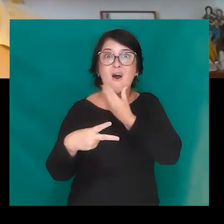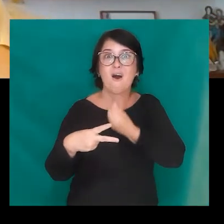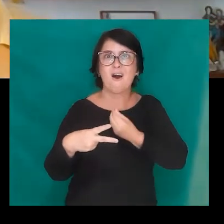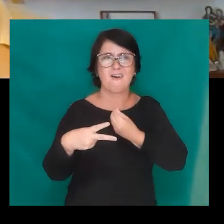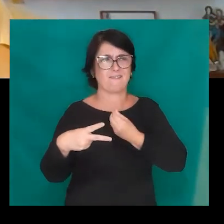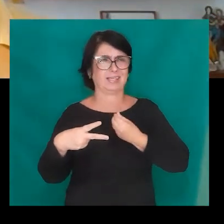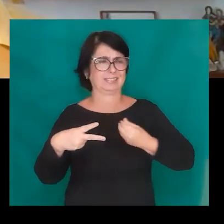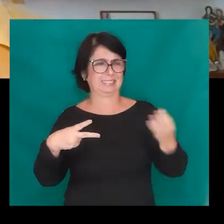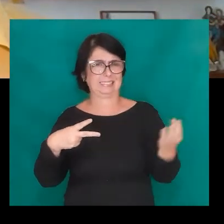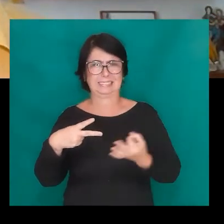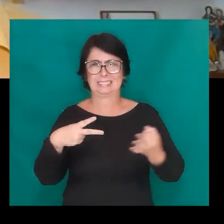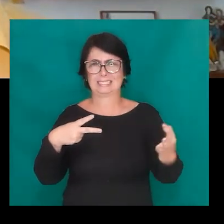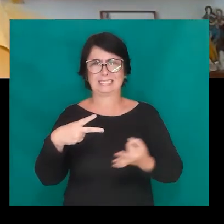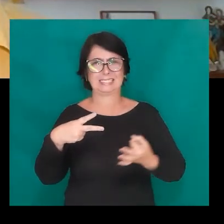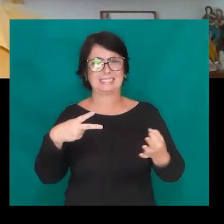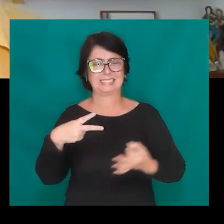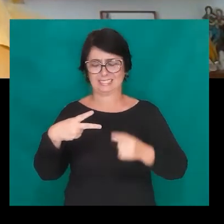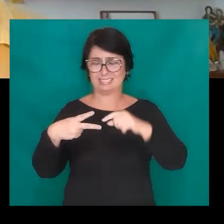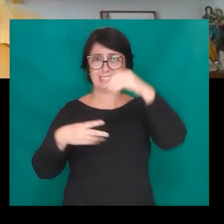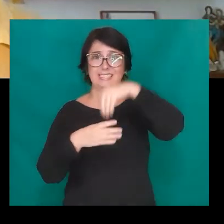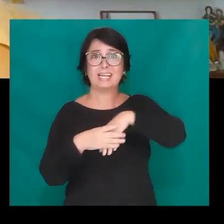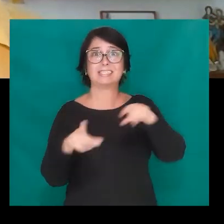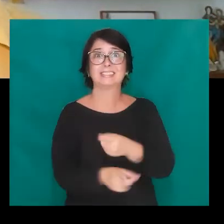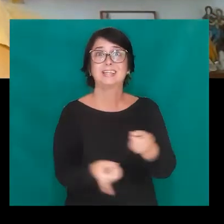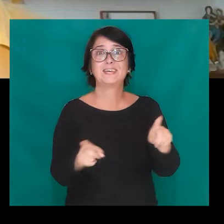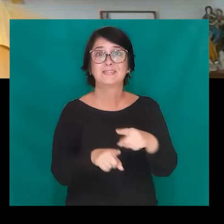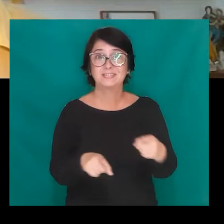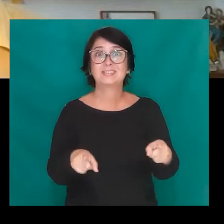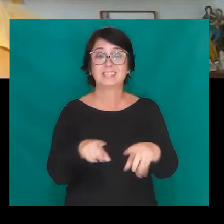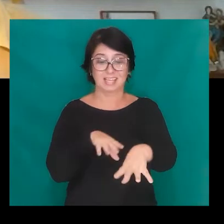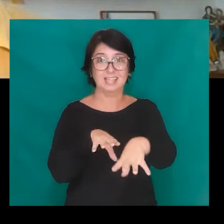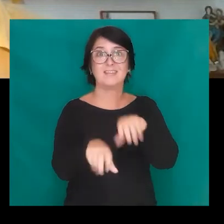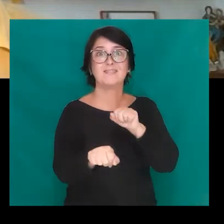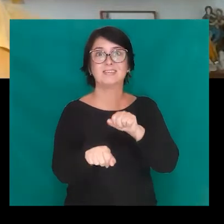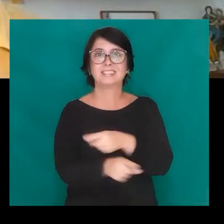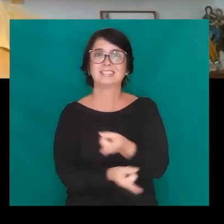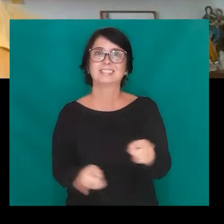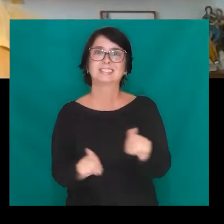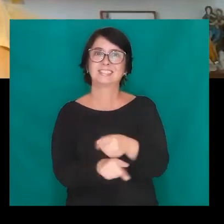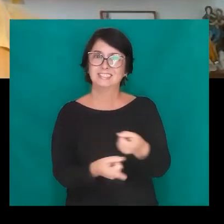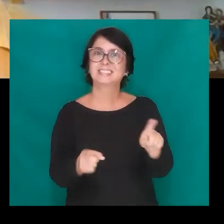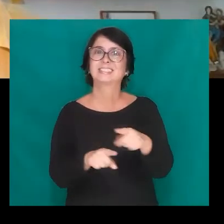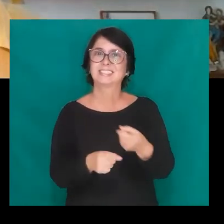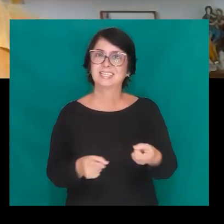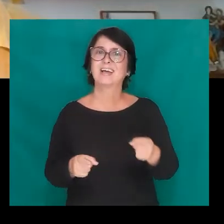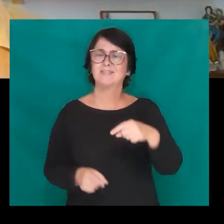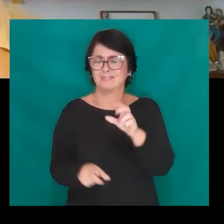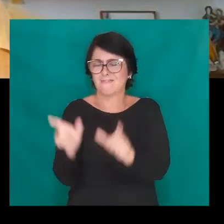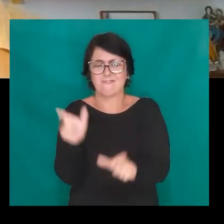têm uma história gigantesca dentro da música e dentro da formação musical de tanta gente, né?